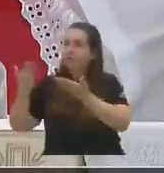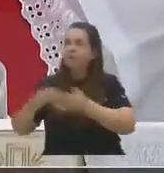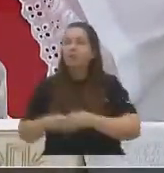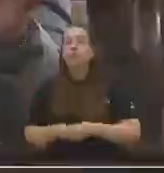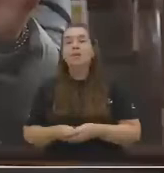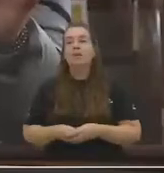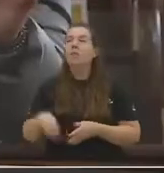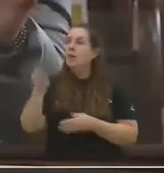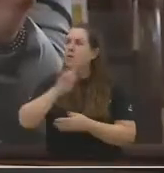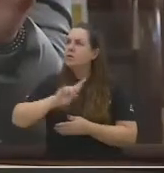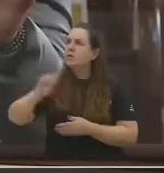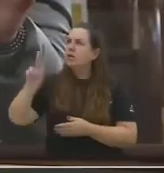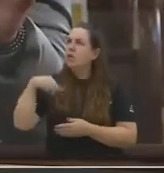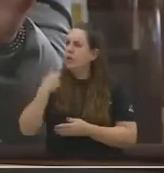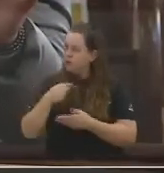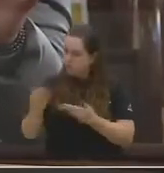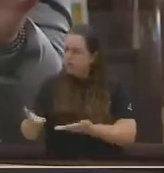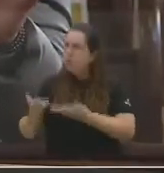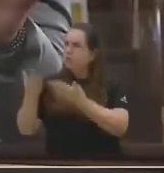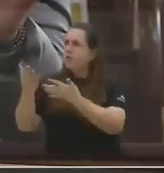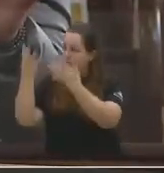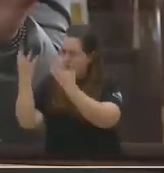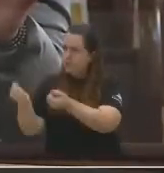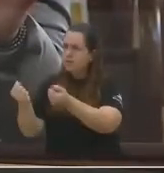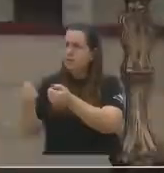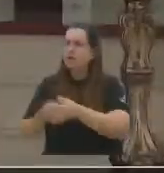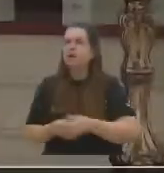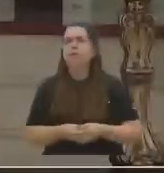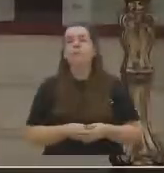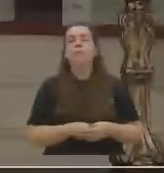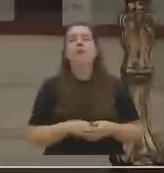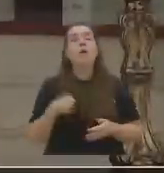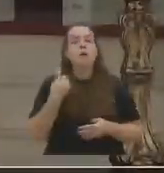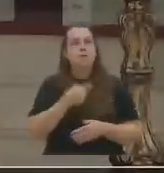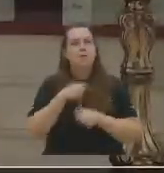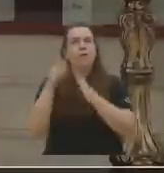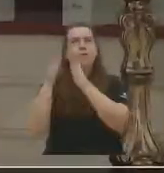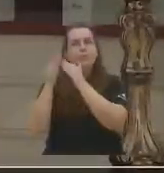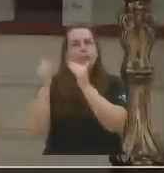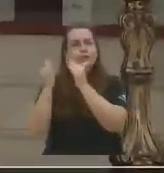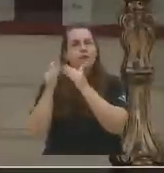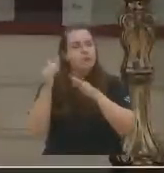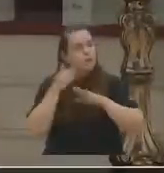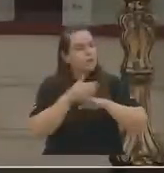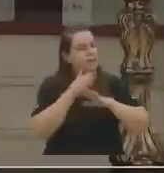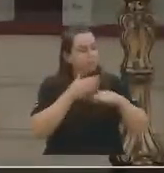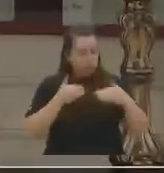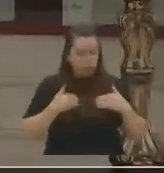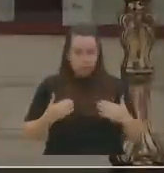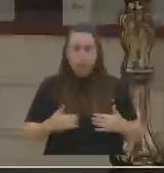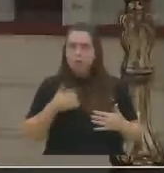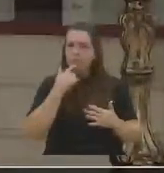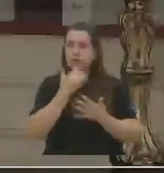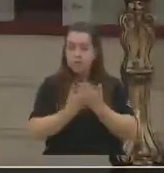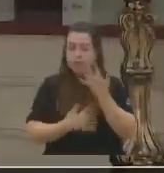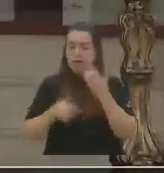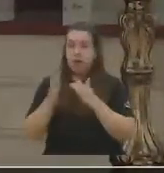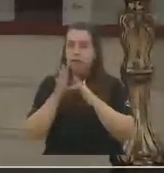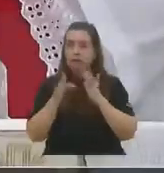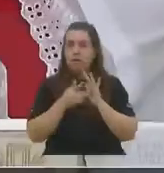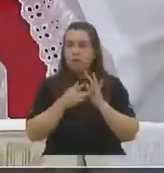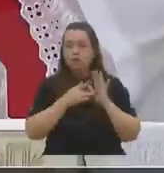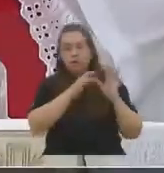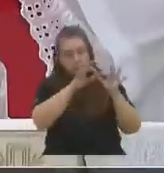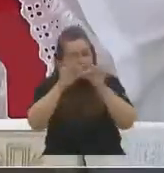servir. Recebei, ó Senhor, a nossa oferta. E nós os suplicamos que, participando do corpo e sangue de